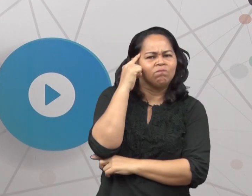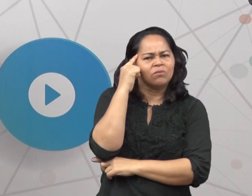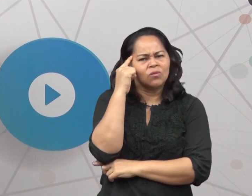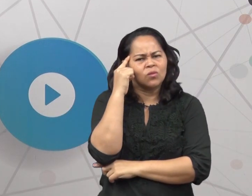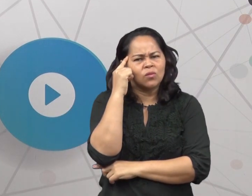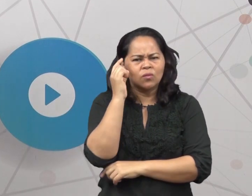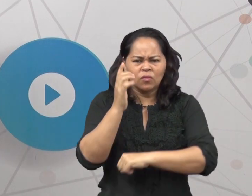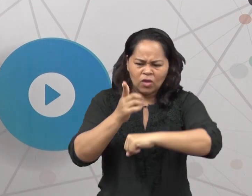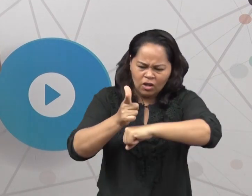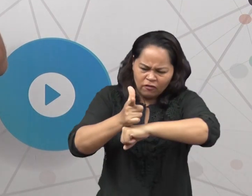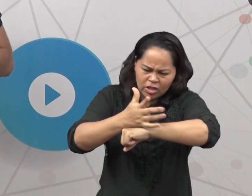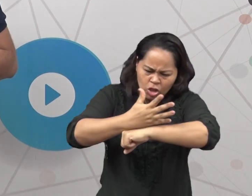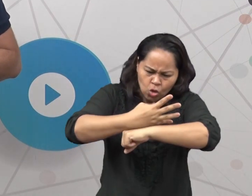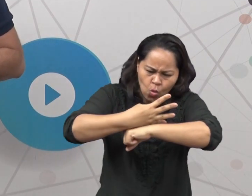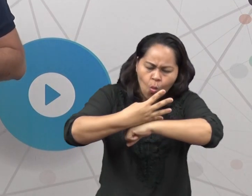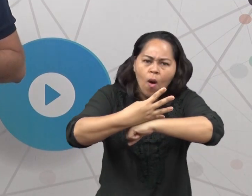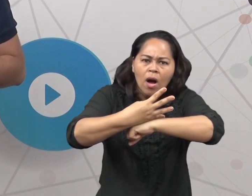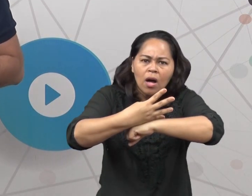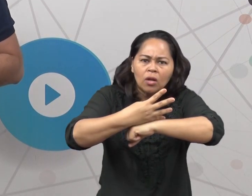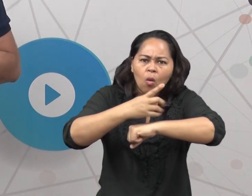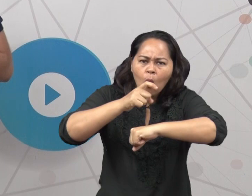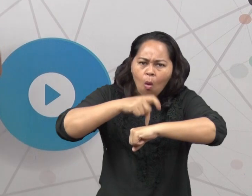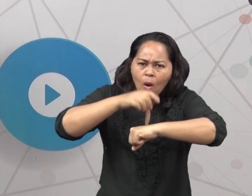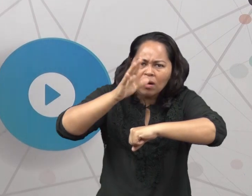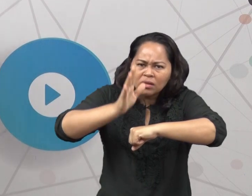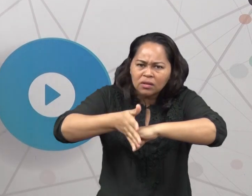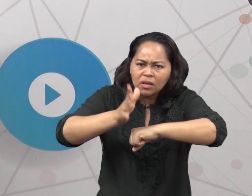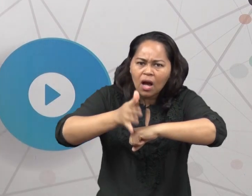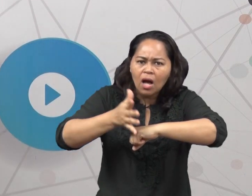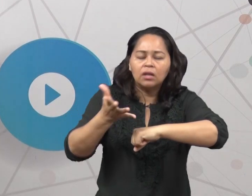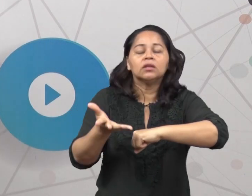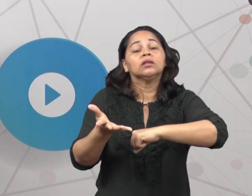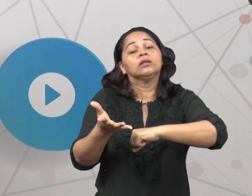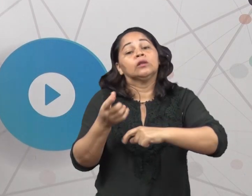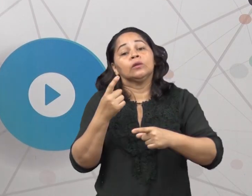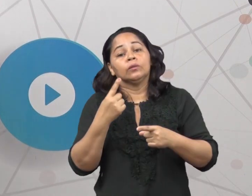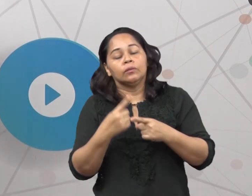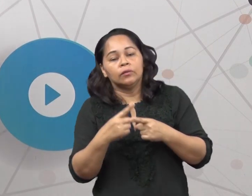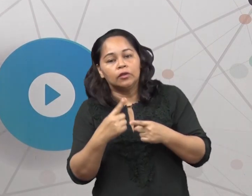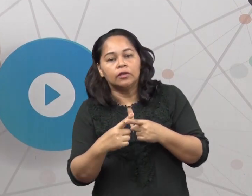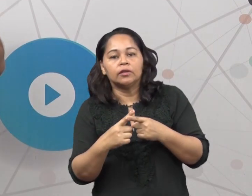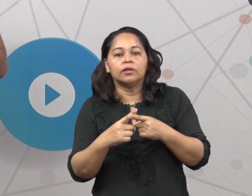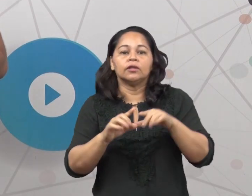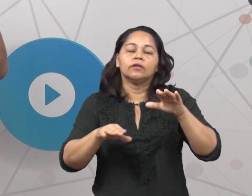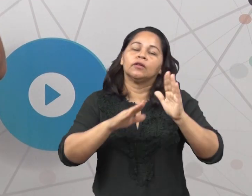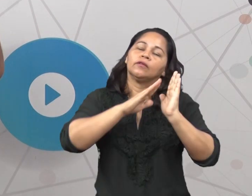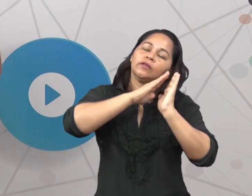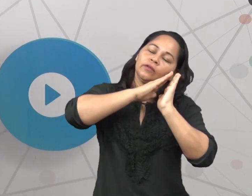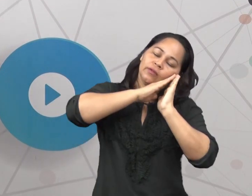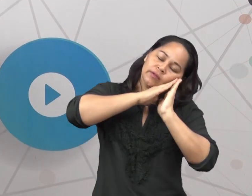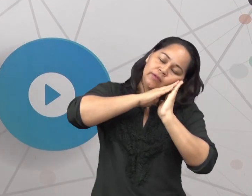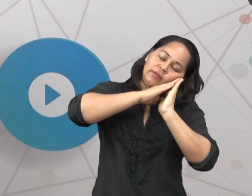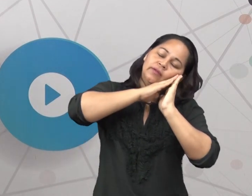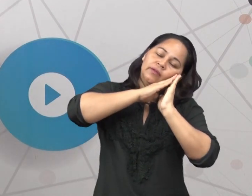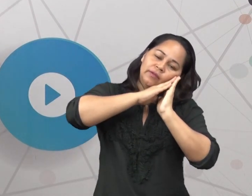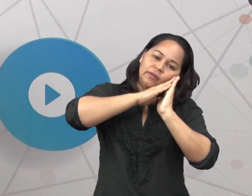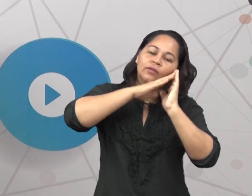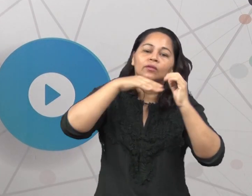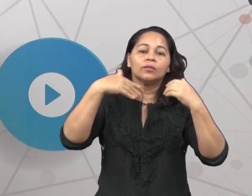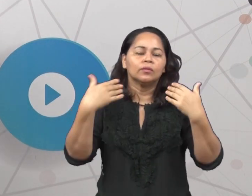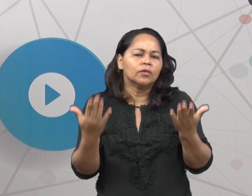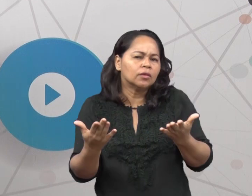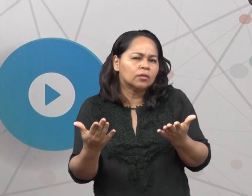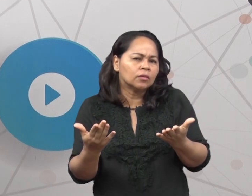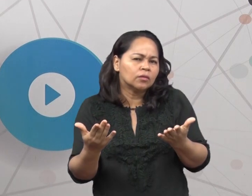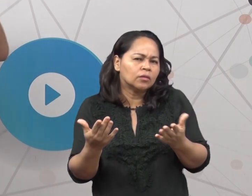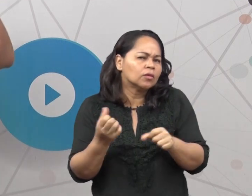durou 24 horas e eu não vi, porque parte desse tempo você estava o quê? Dormindo. Então, quanto tempo dura